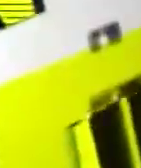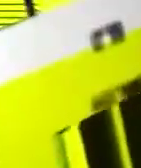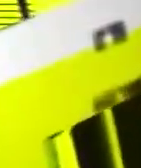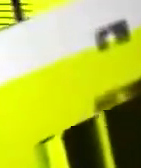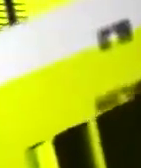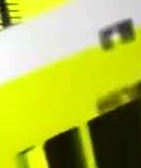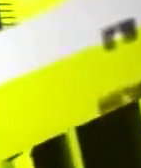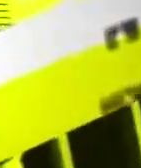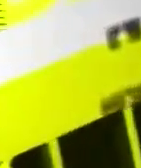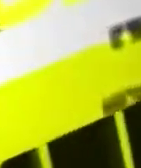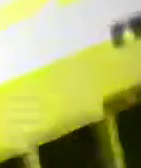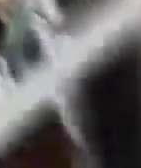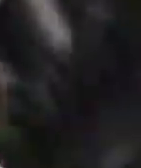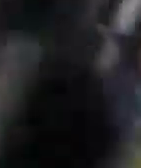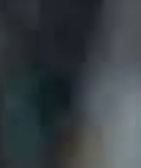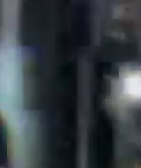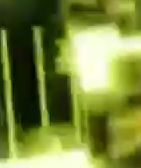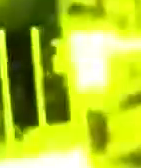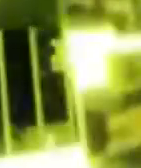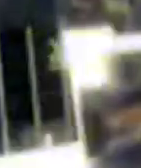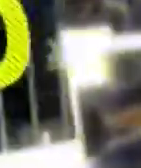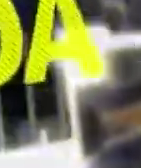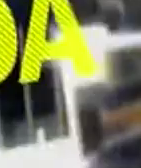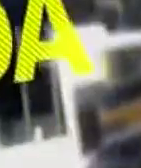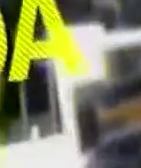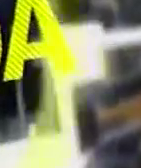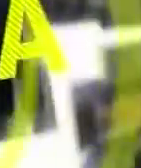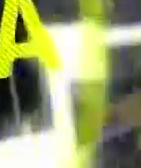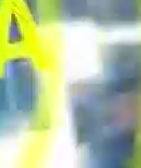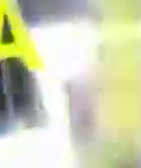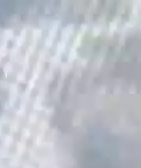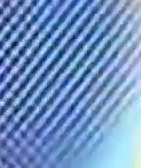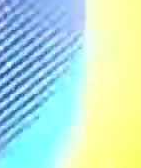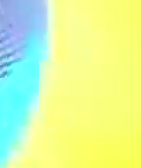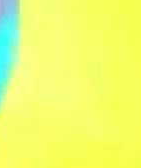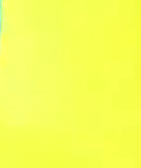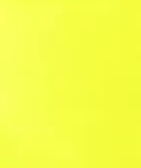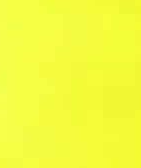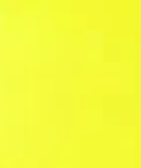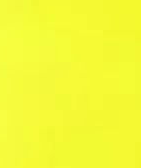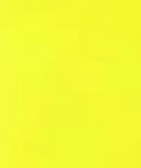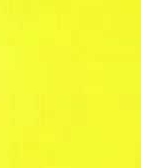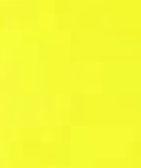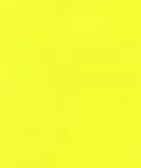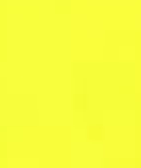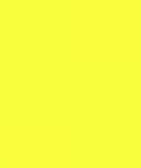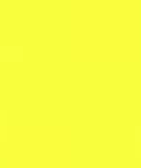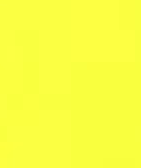Um segundo encaminhamento. Ministério de Santos, no meu estado de São Paulo.